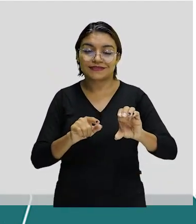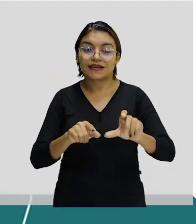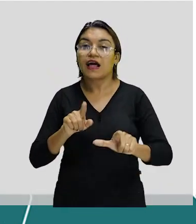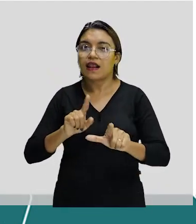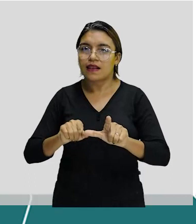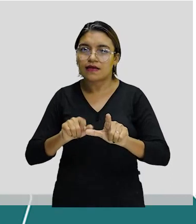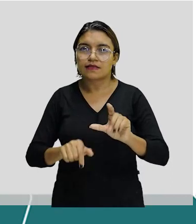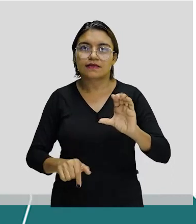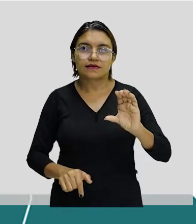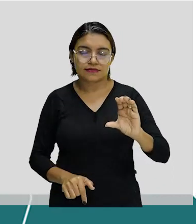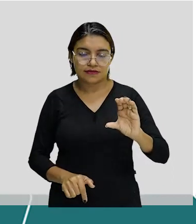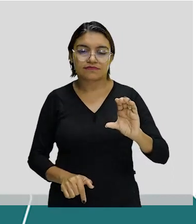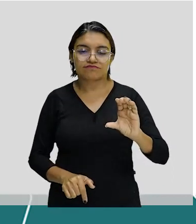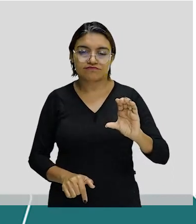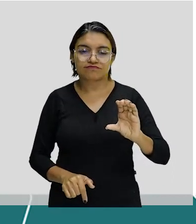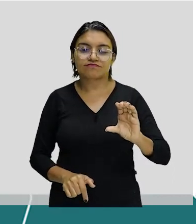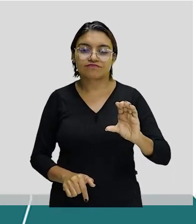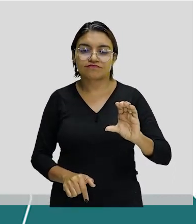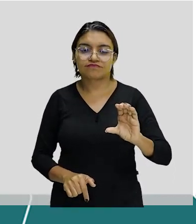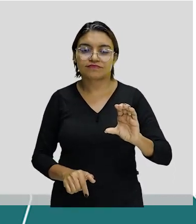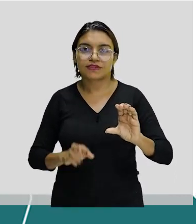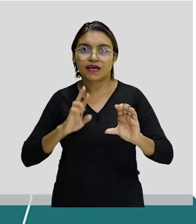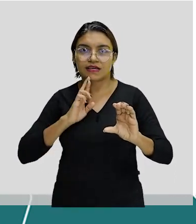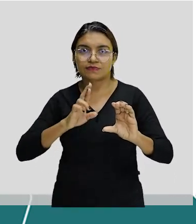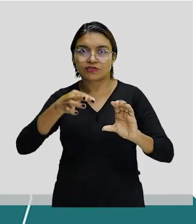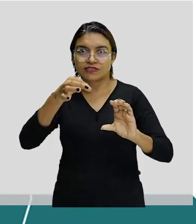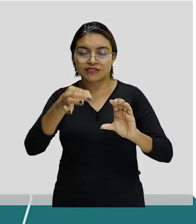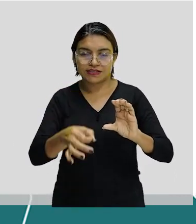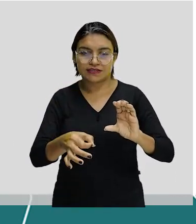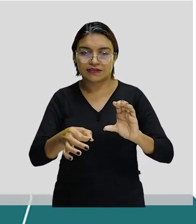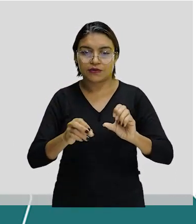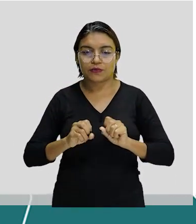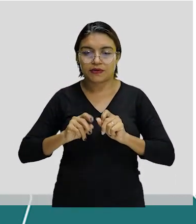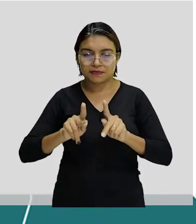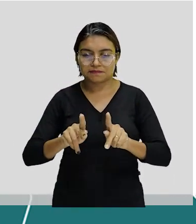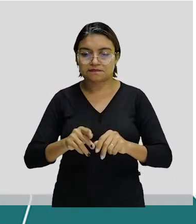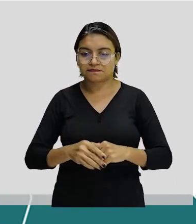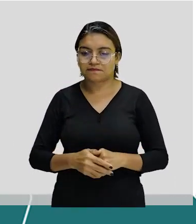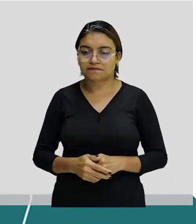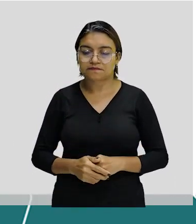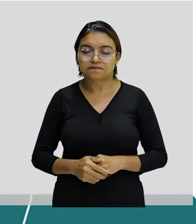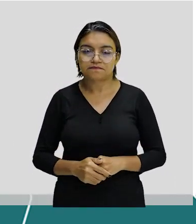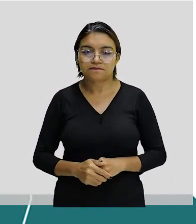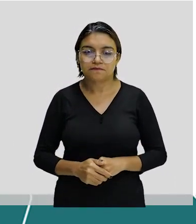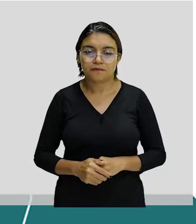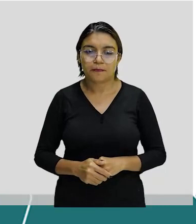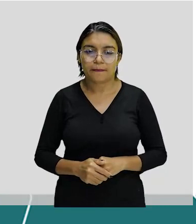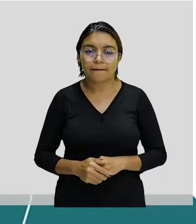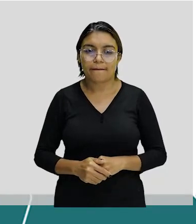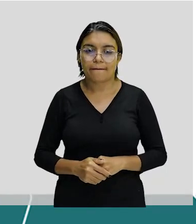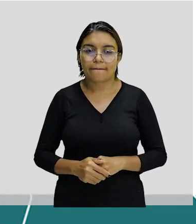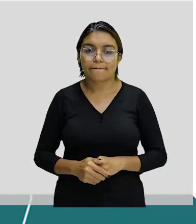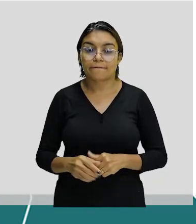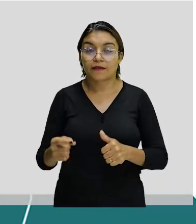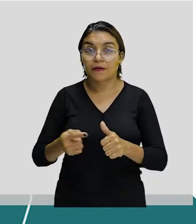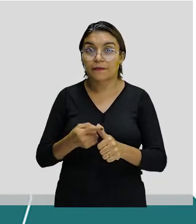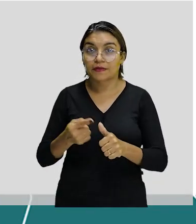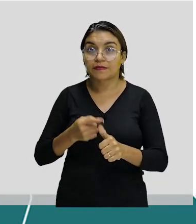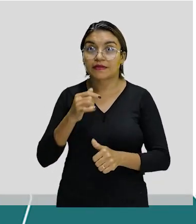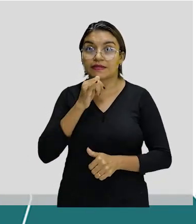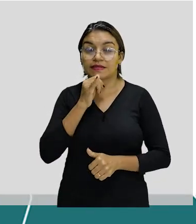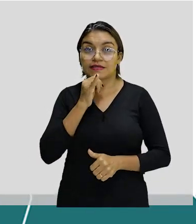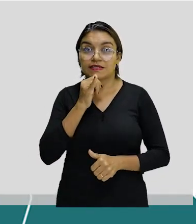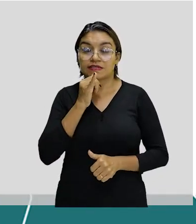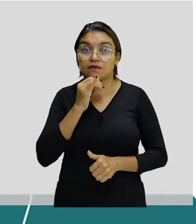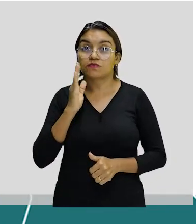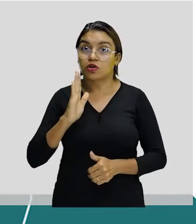C. Encontramos o nosso gabarito, finalizamos essa questão. Tá bom? Então, veja, nesse primeiro exemplo, a gente já